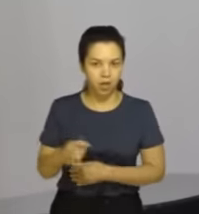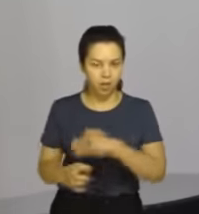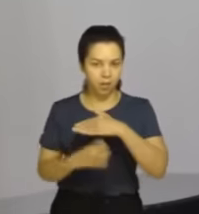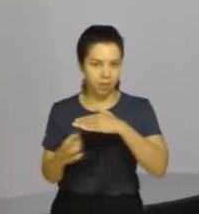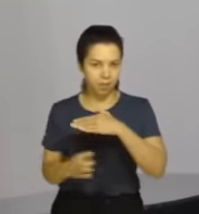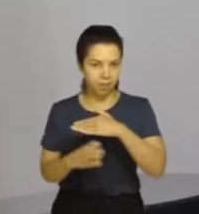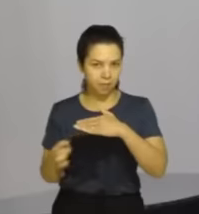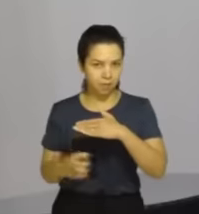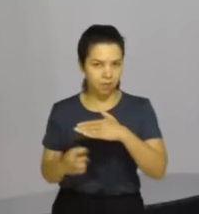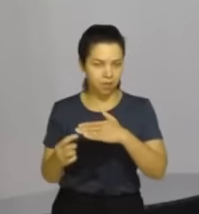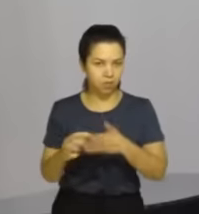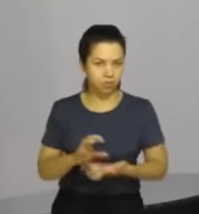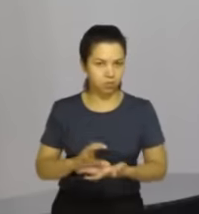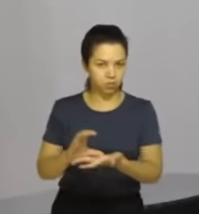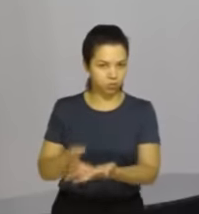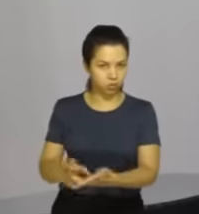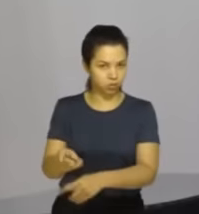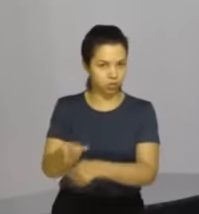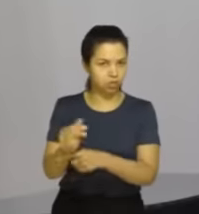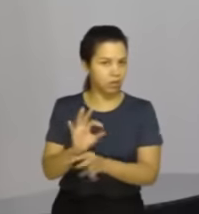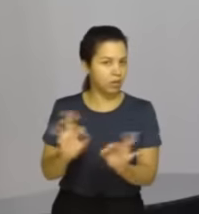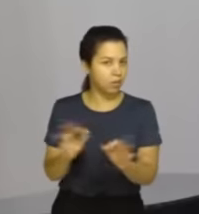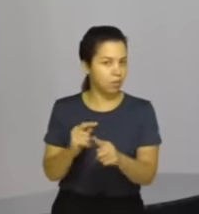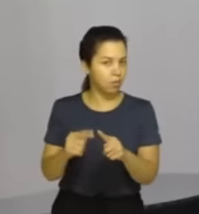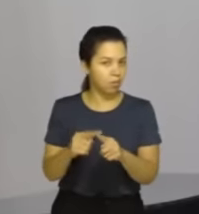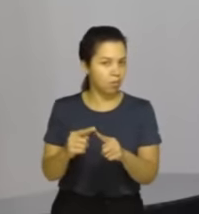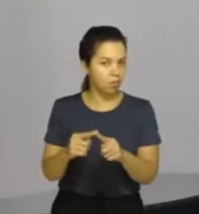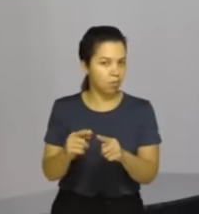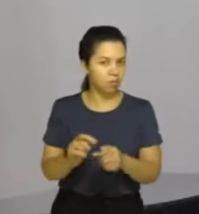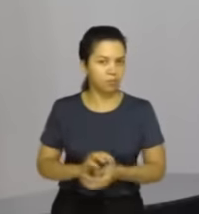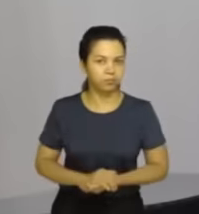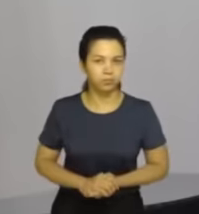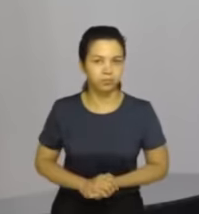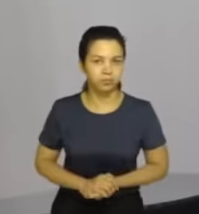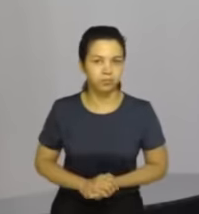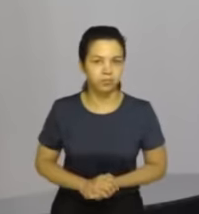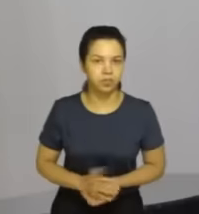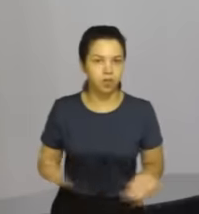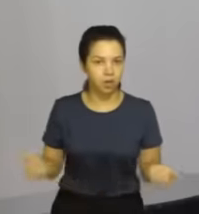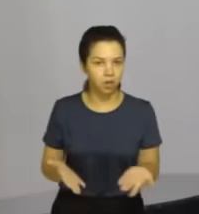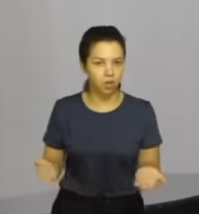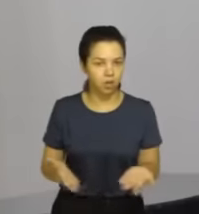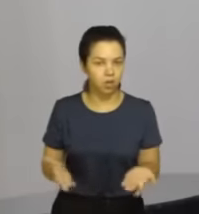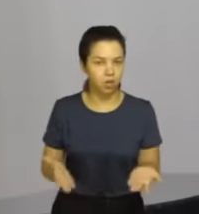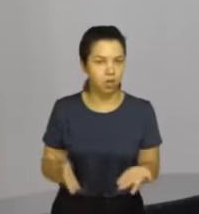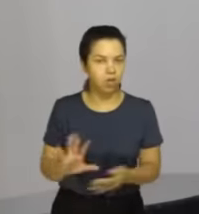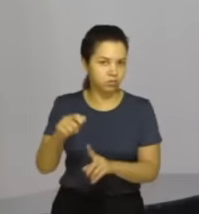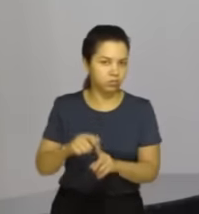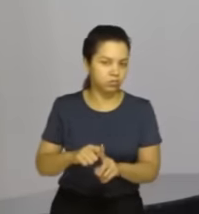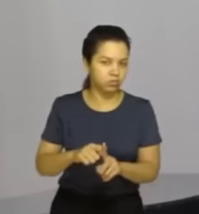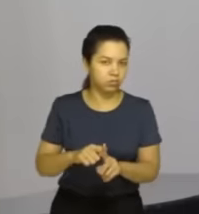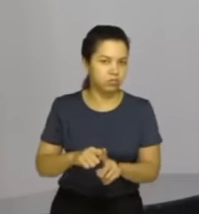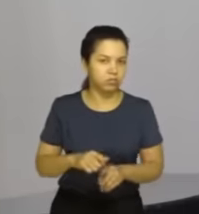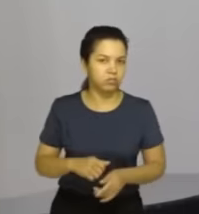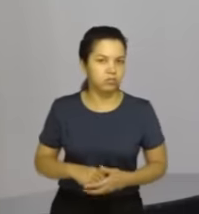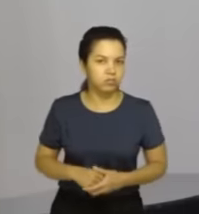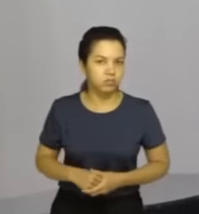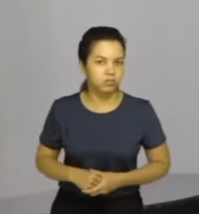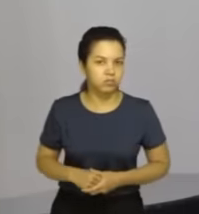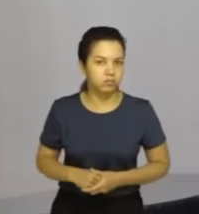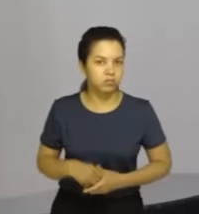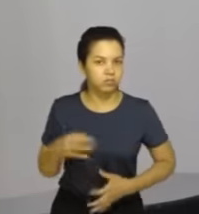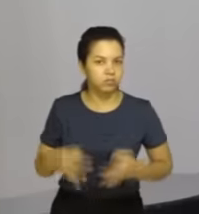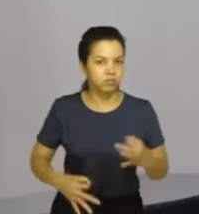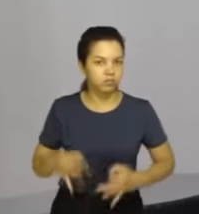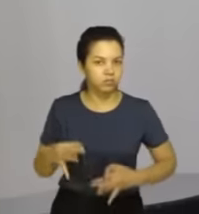antes. 2 exemplos históricos do poder de influência da mídia. Nós temos agora um caso em Santa Catarina. É o caso do julgamento